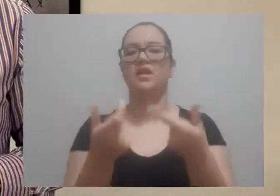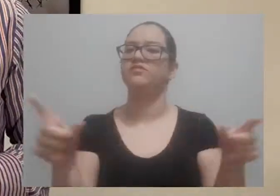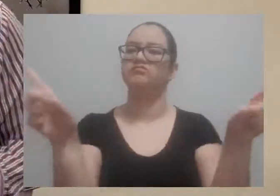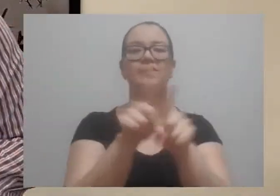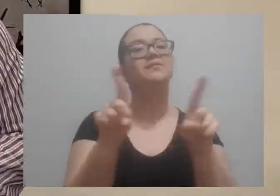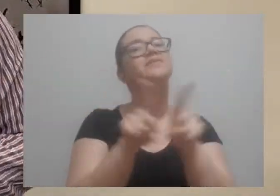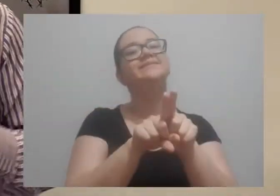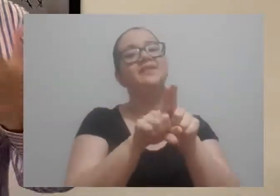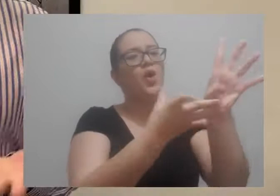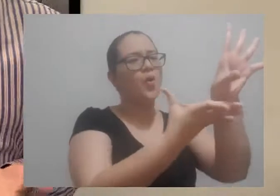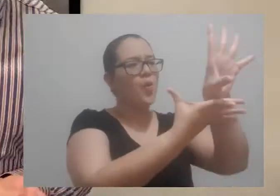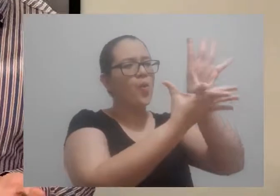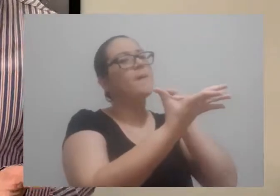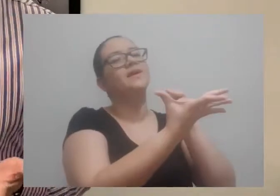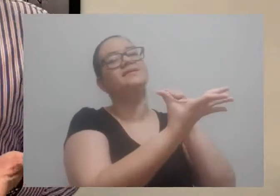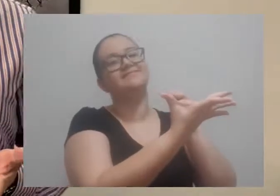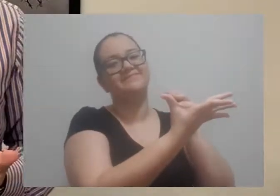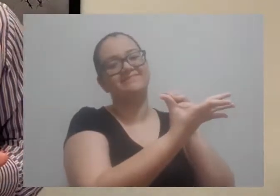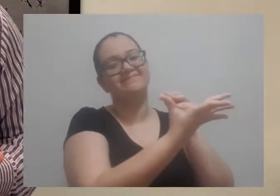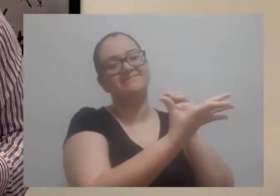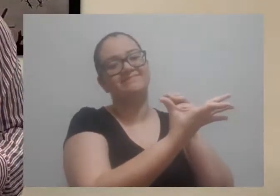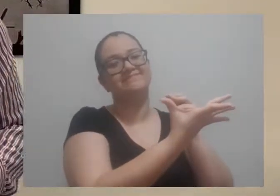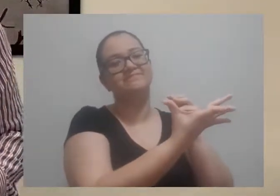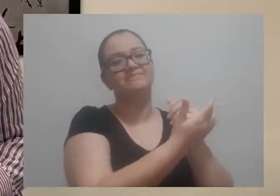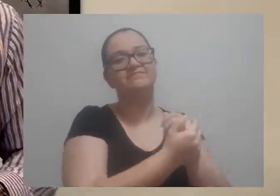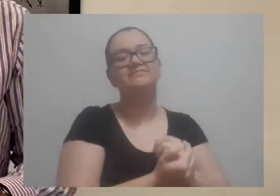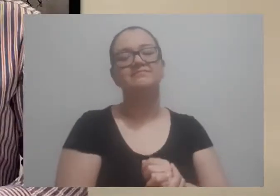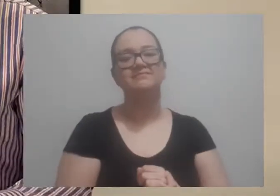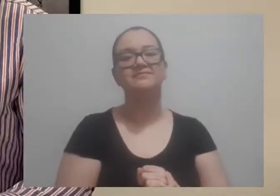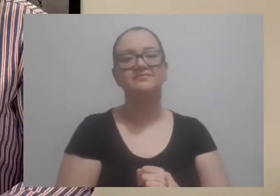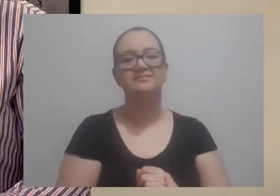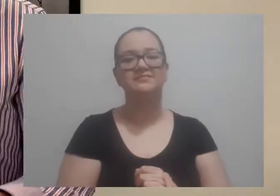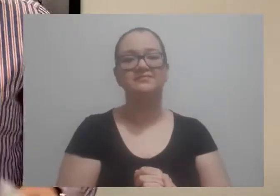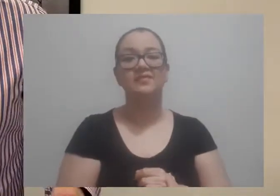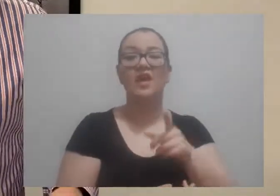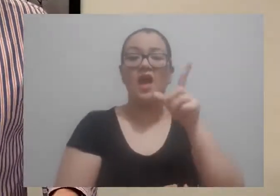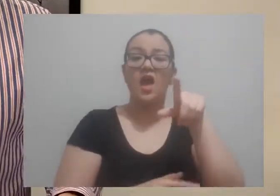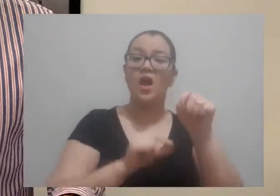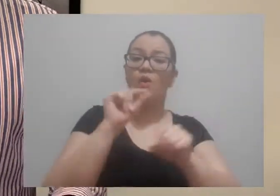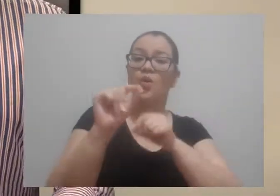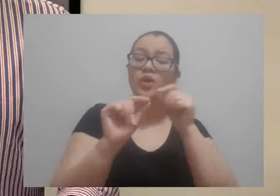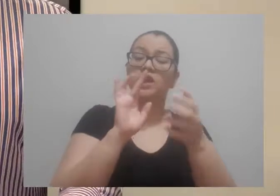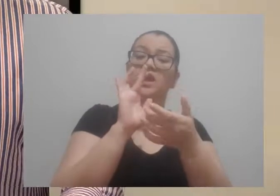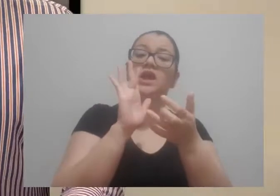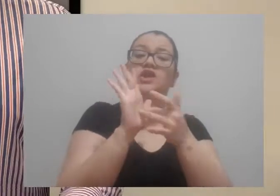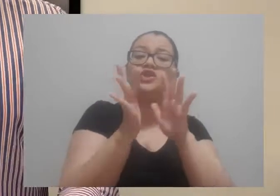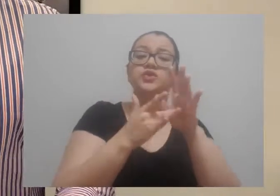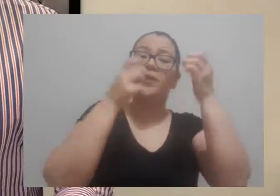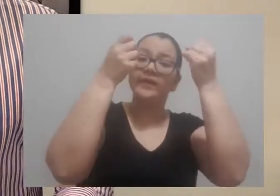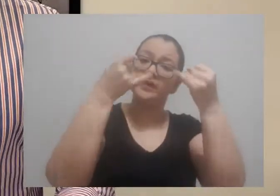conduta. Isso é o que ele quer dizer para nós. No versículo 48, quando ele diz,